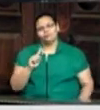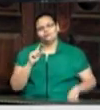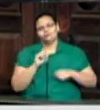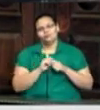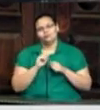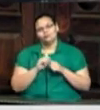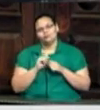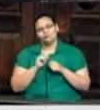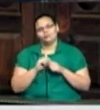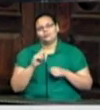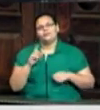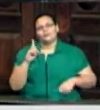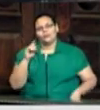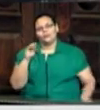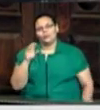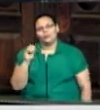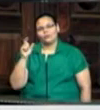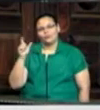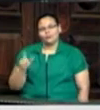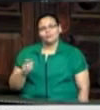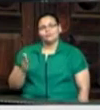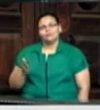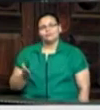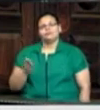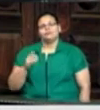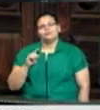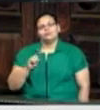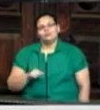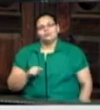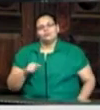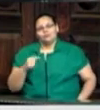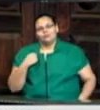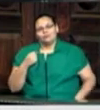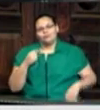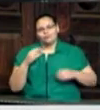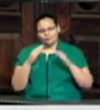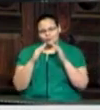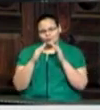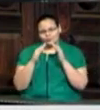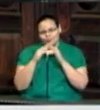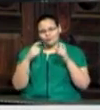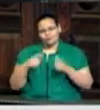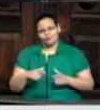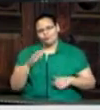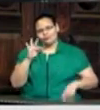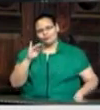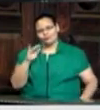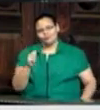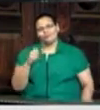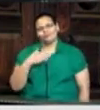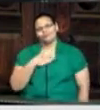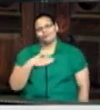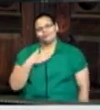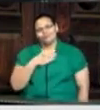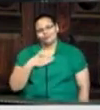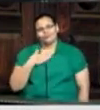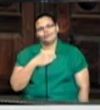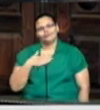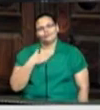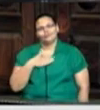feita, ao delegado ao qual eu sou circunscricionada, eu que sou moradora da Tijuca, com muita felicidade, sou